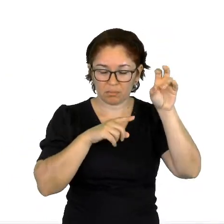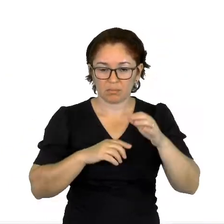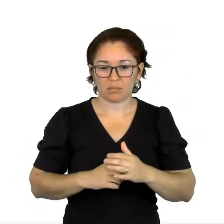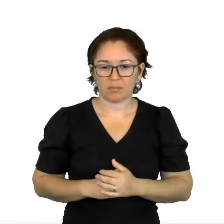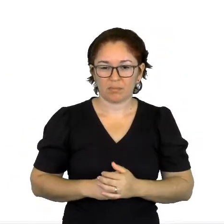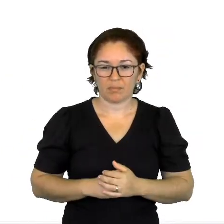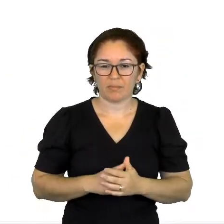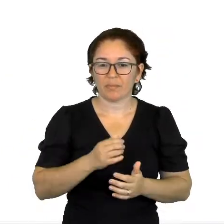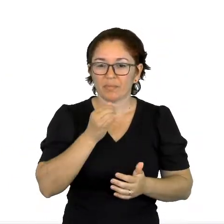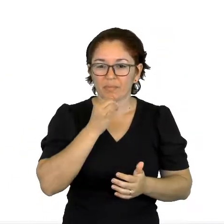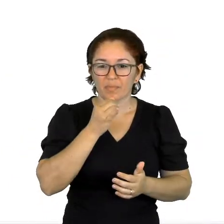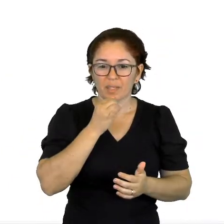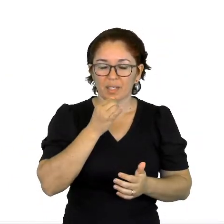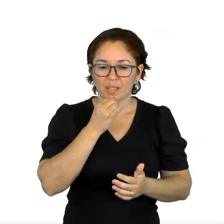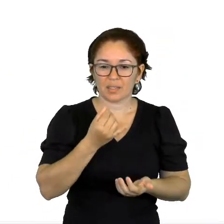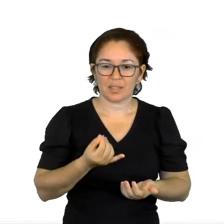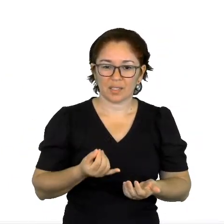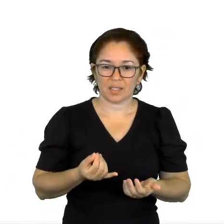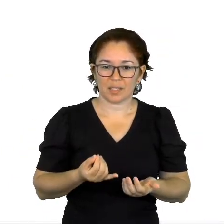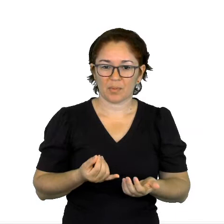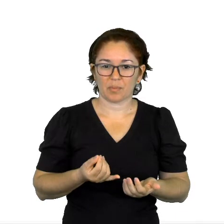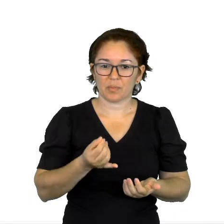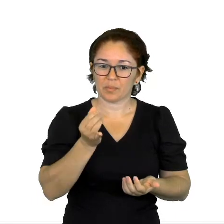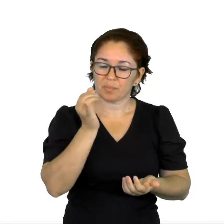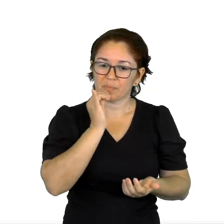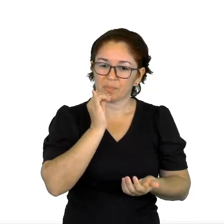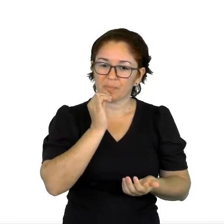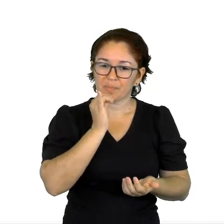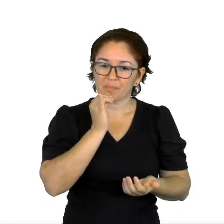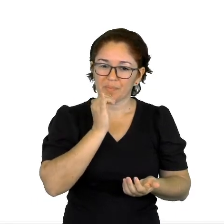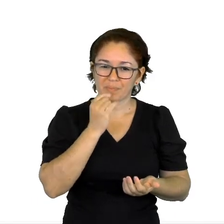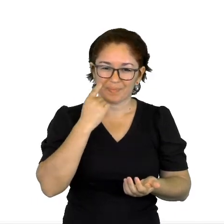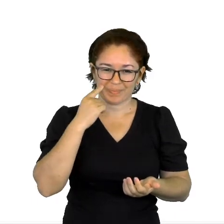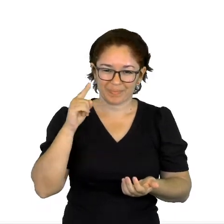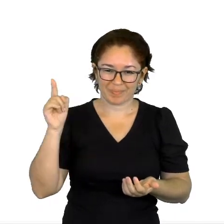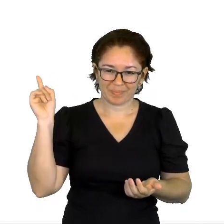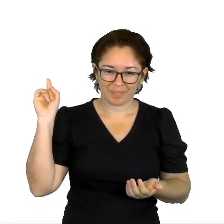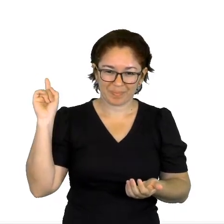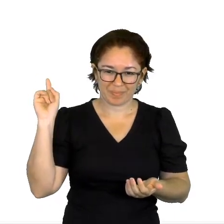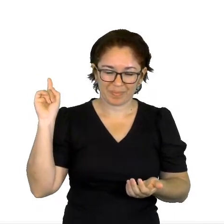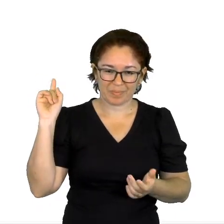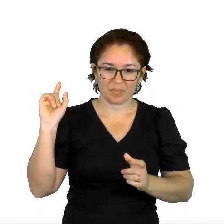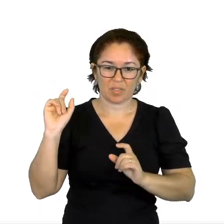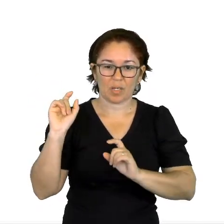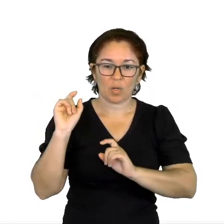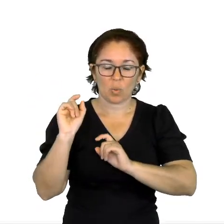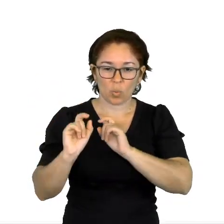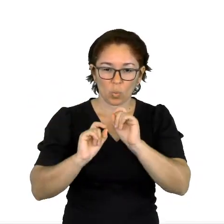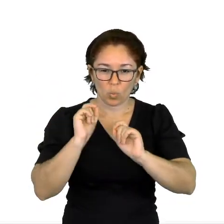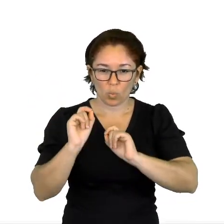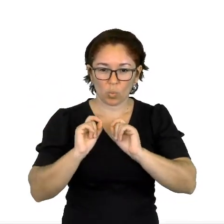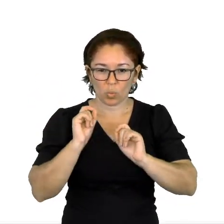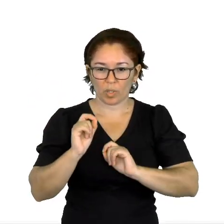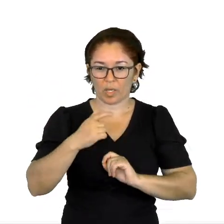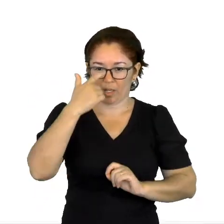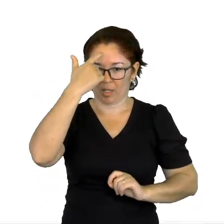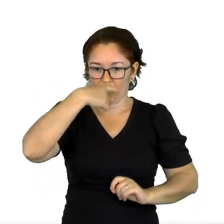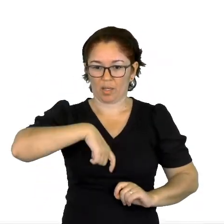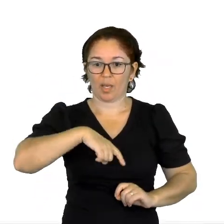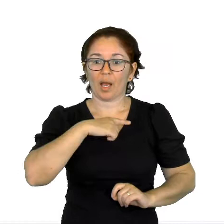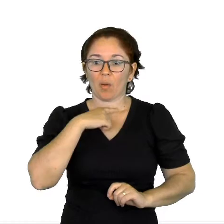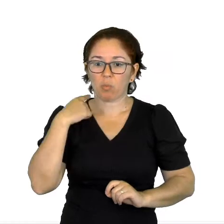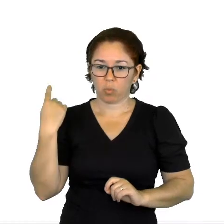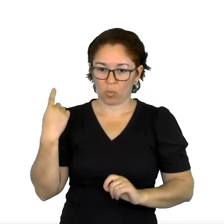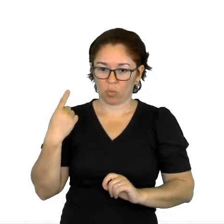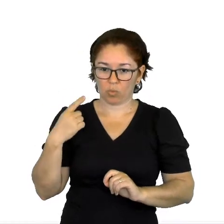devem observar que tem alguns comentários, da narradora. Então, é uma frase da narradora, que é a morte, em que ela diz assim,